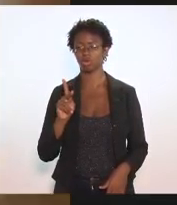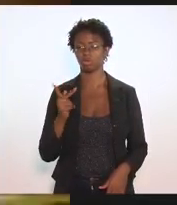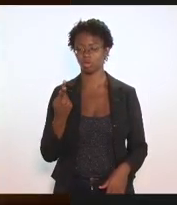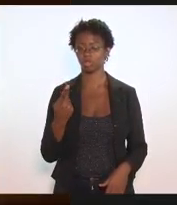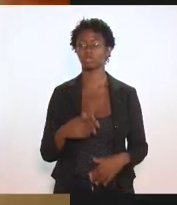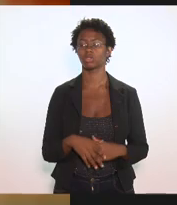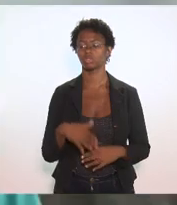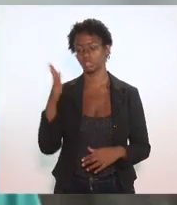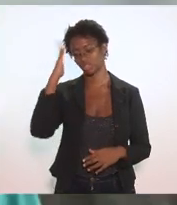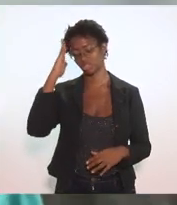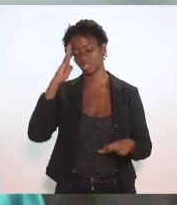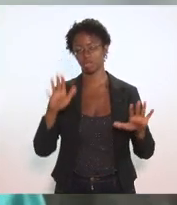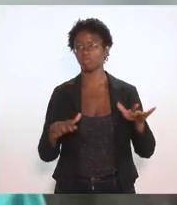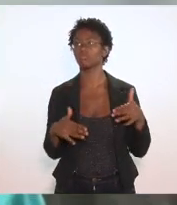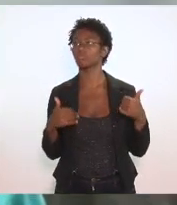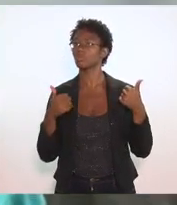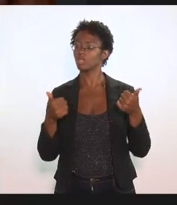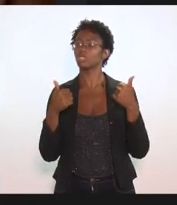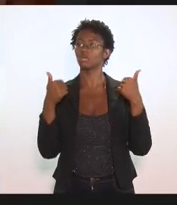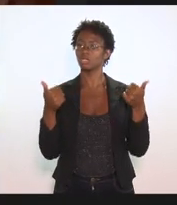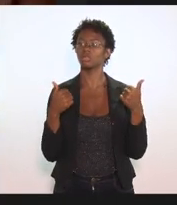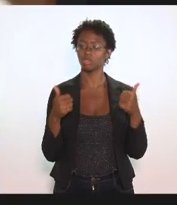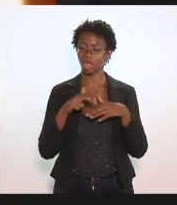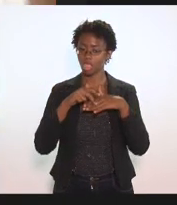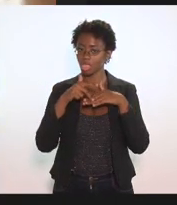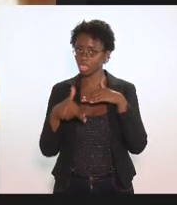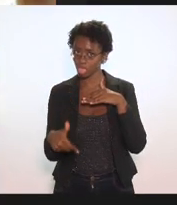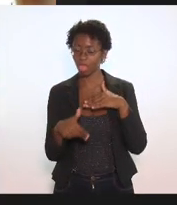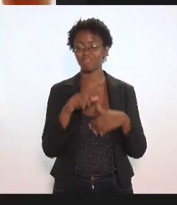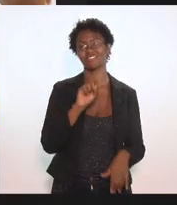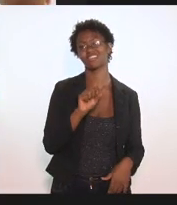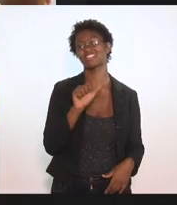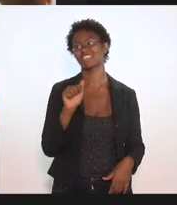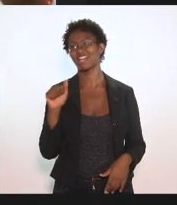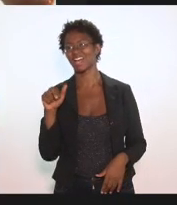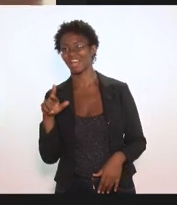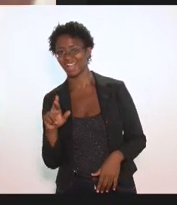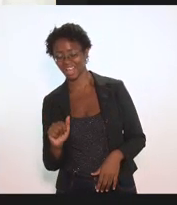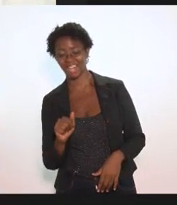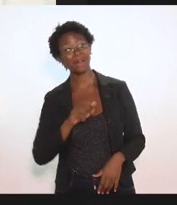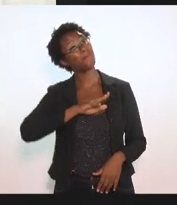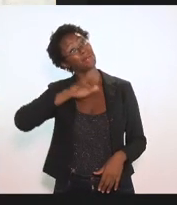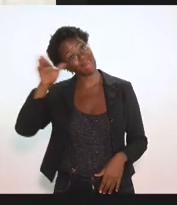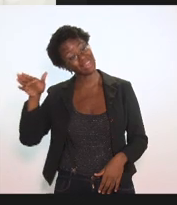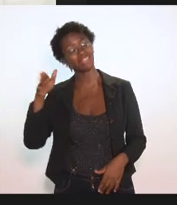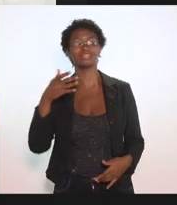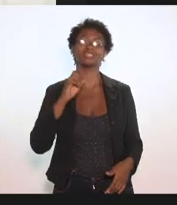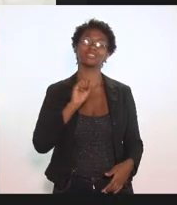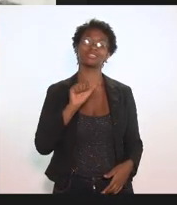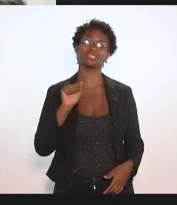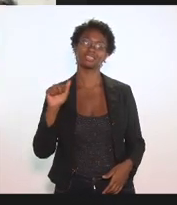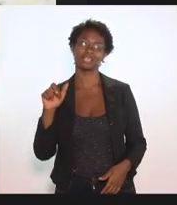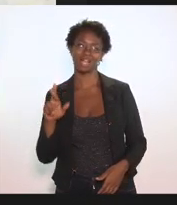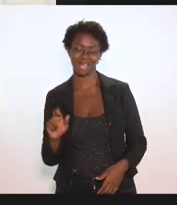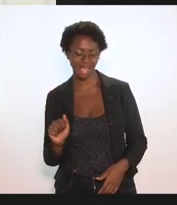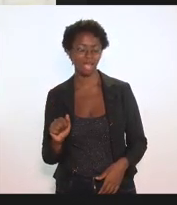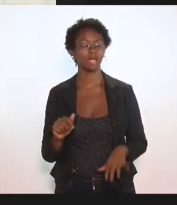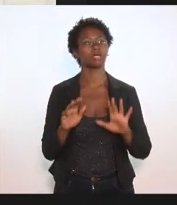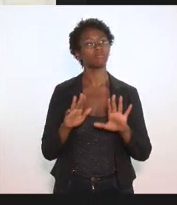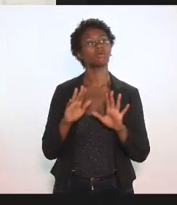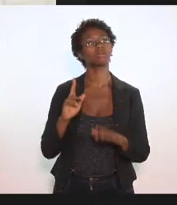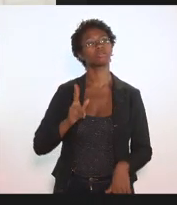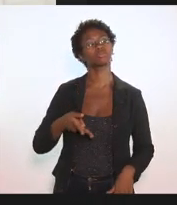melhor você saltar na estação Saara para ir ao Saara. E continuamos